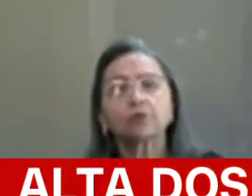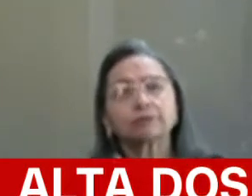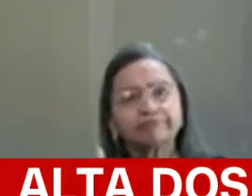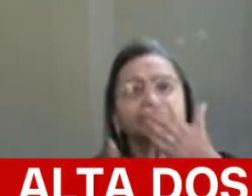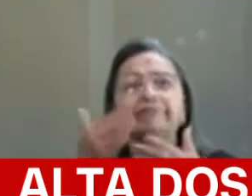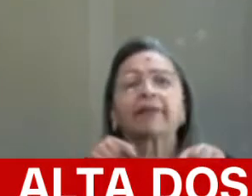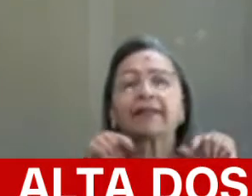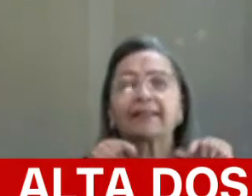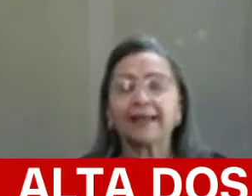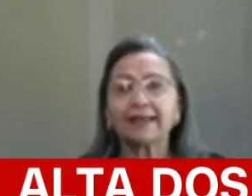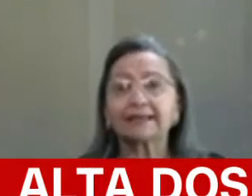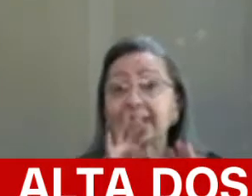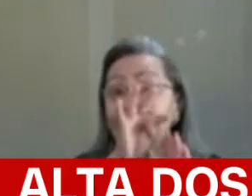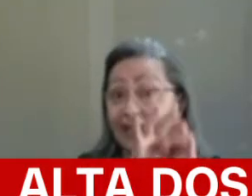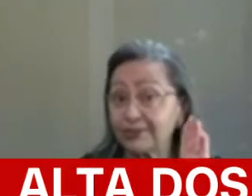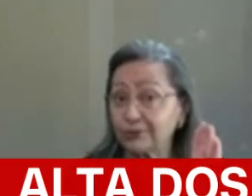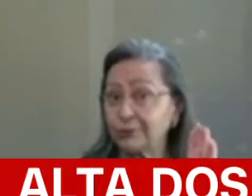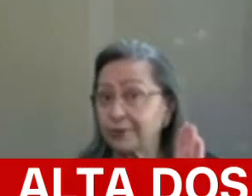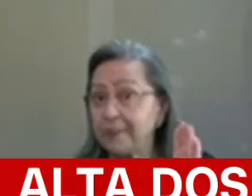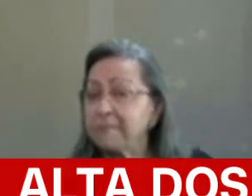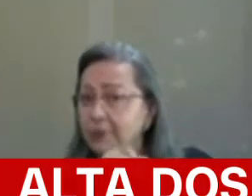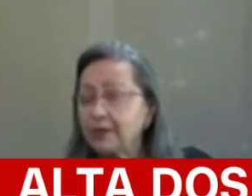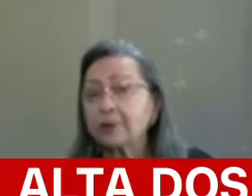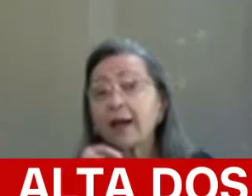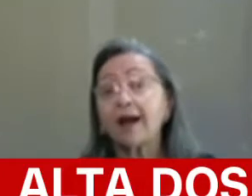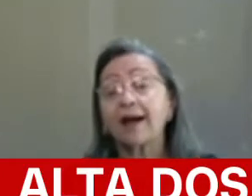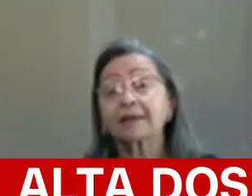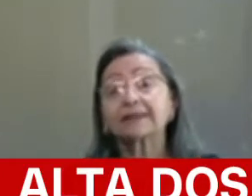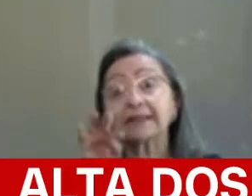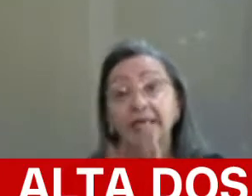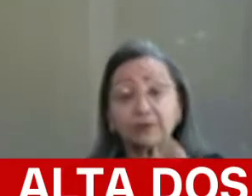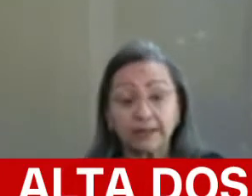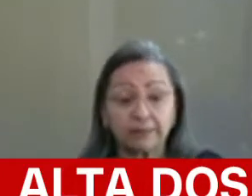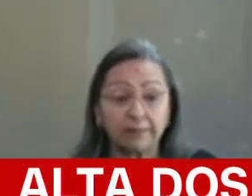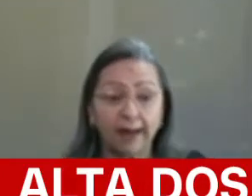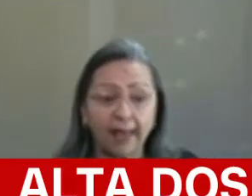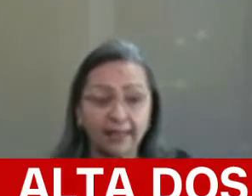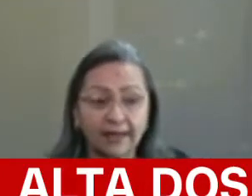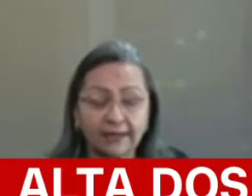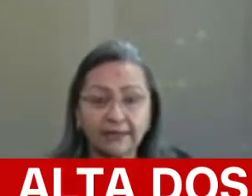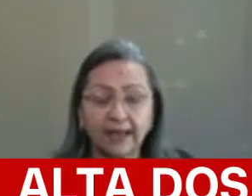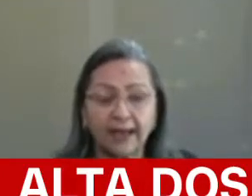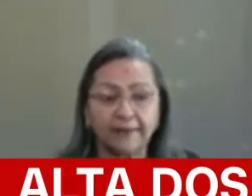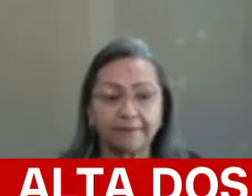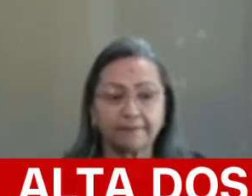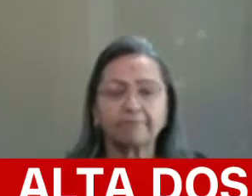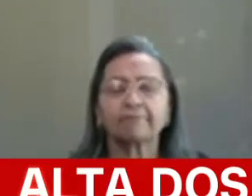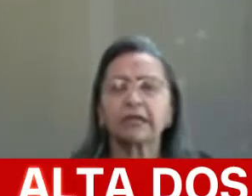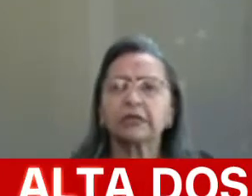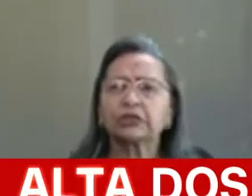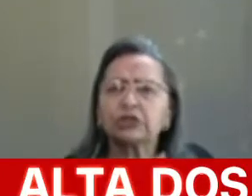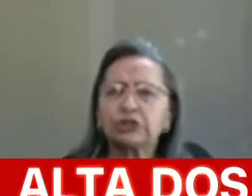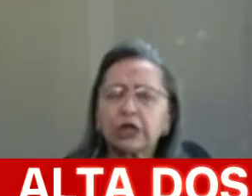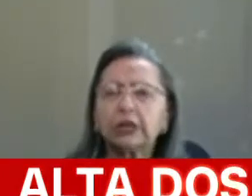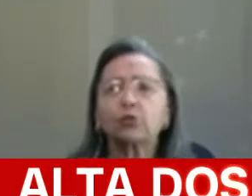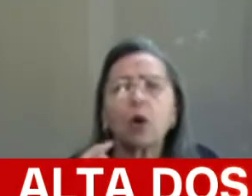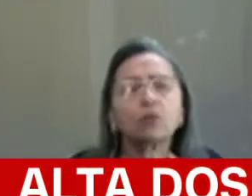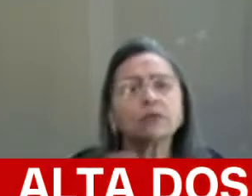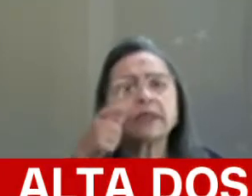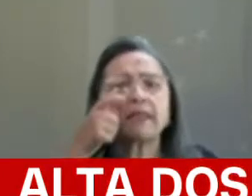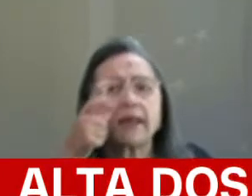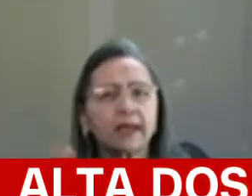avanços em relação ao texto que recebemos para análise, dirimindo interesses conflitantes